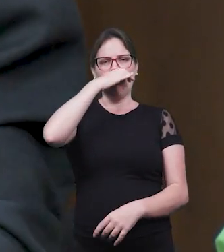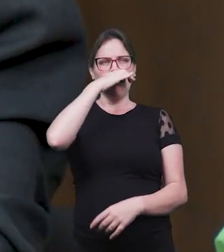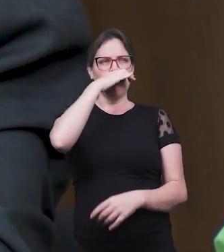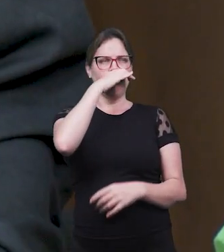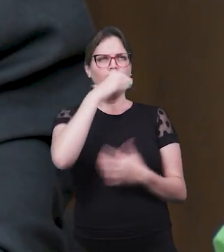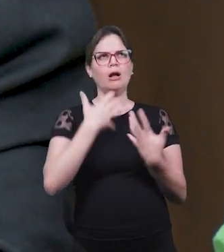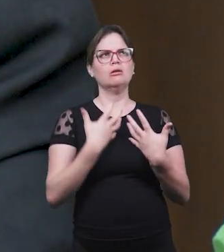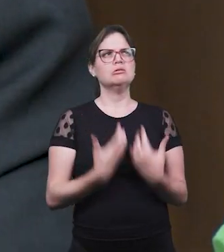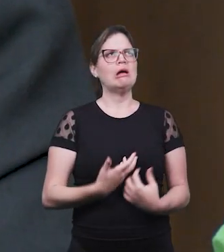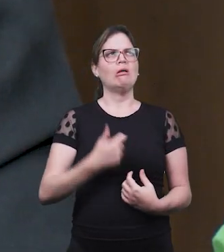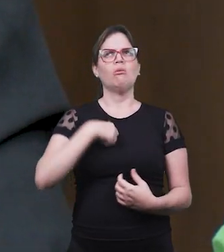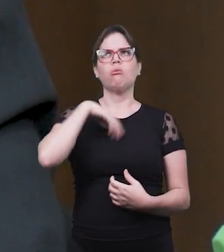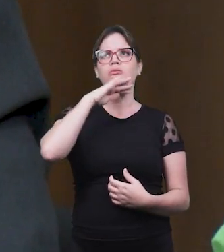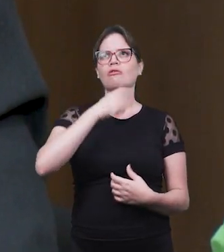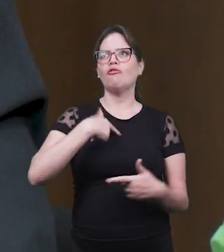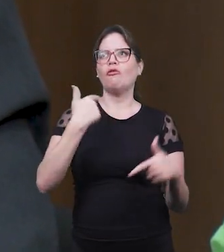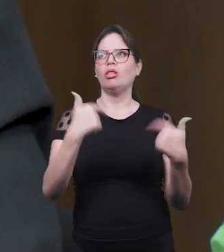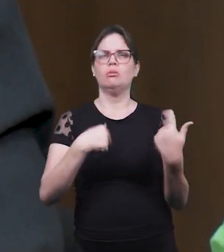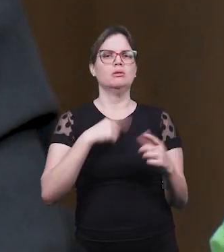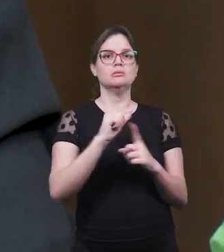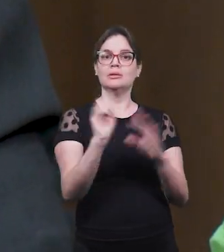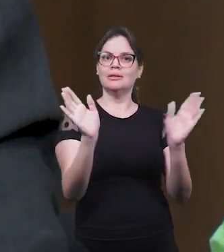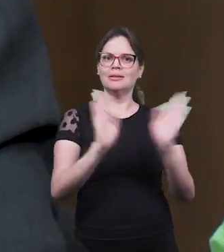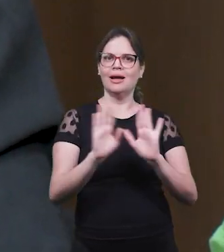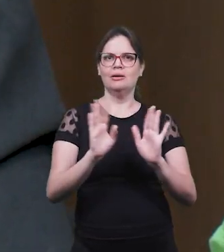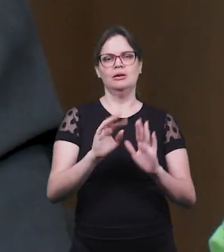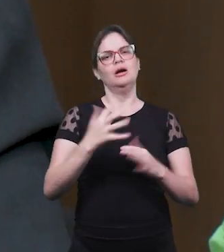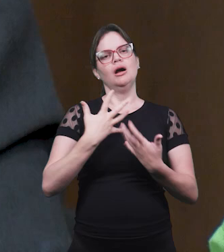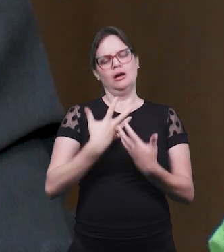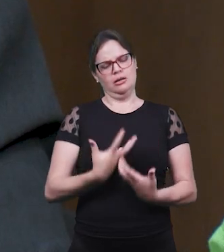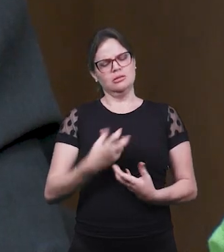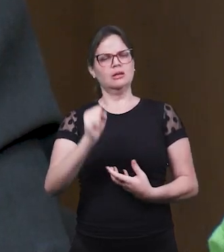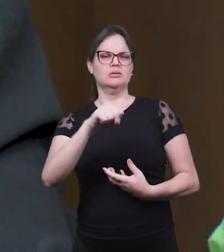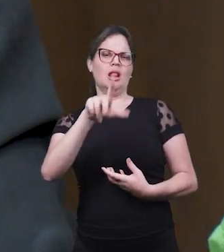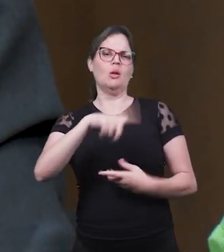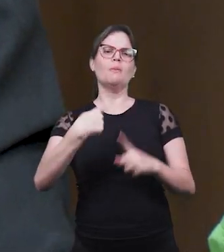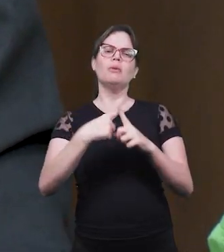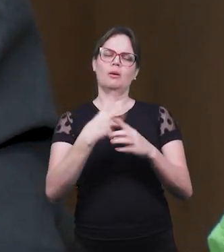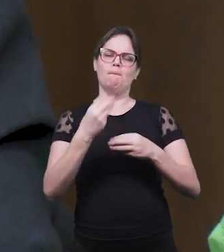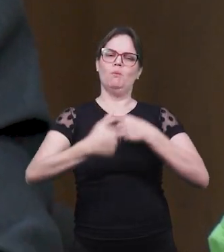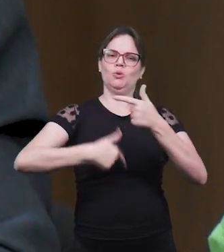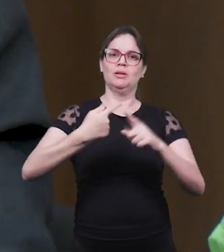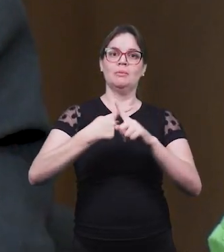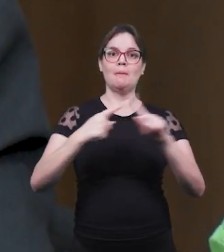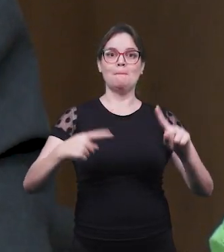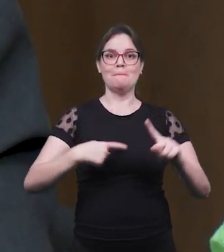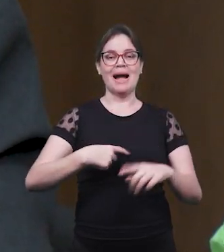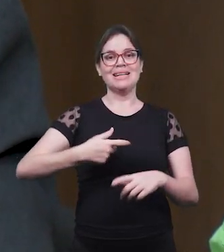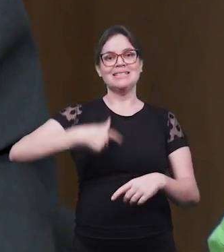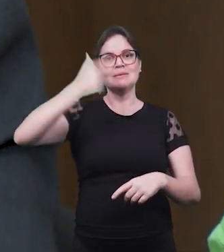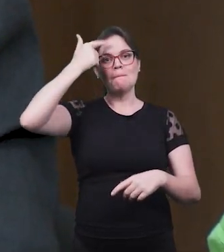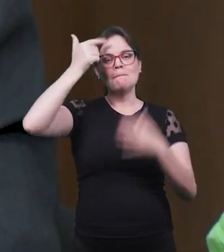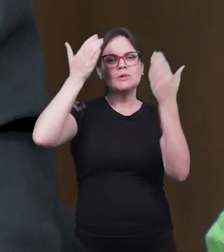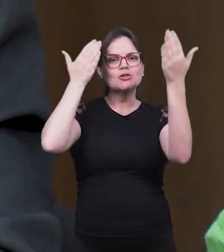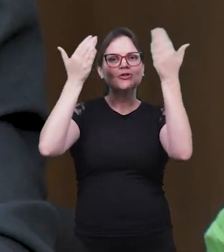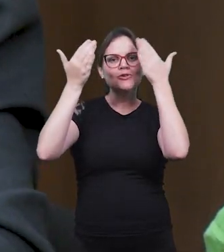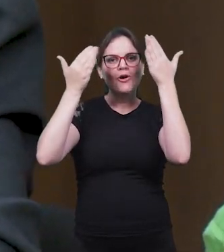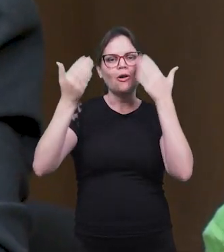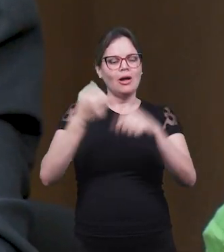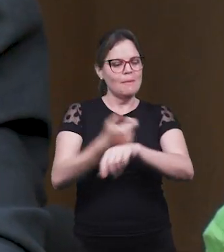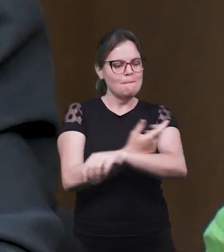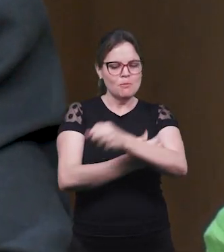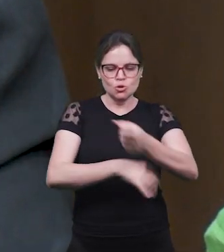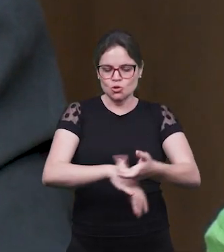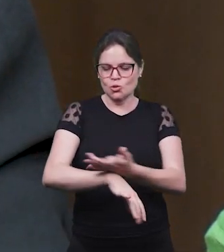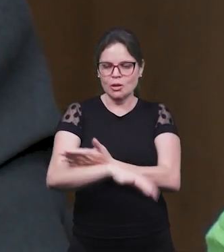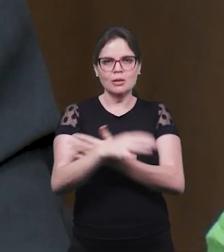vou trabalhar e nem vai embora. Eventualmente, cansado fisicamente, mas emocionalmente, mentalmente,